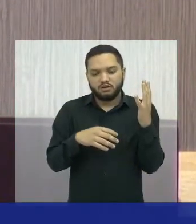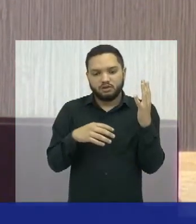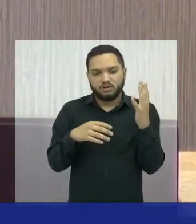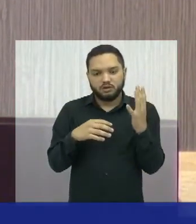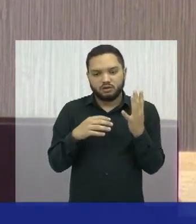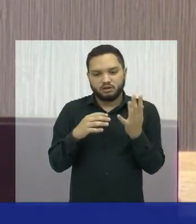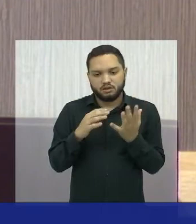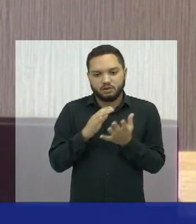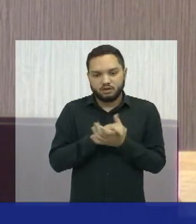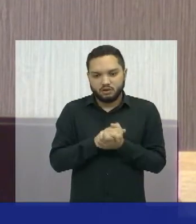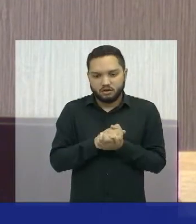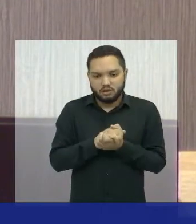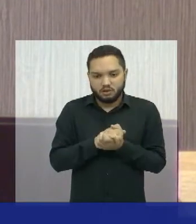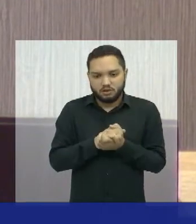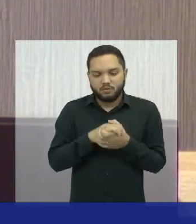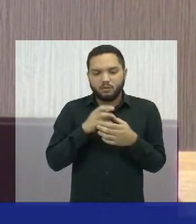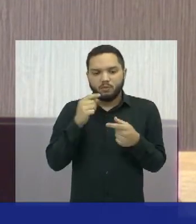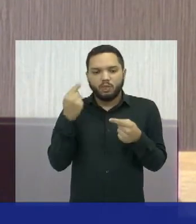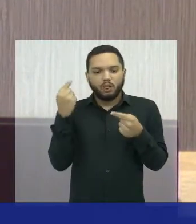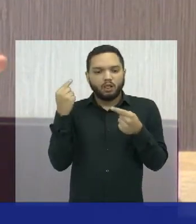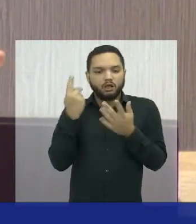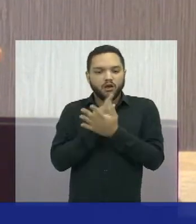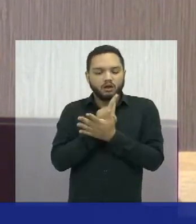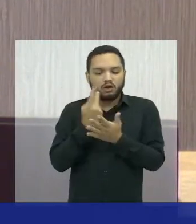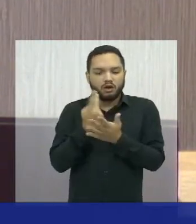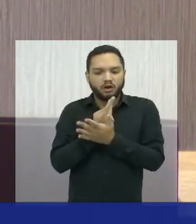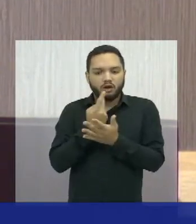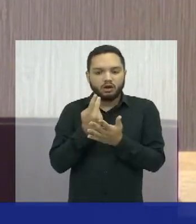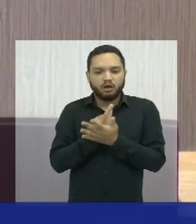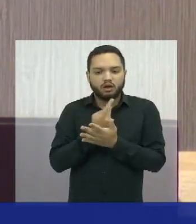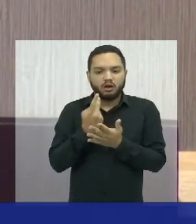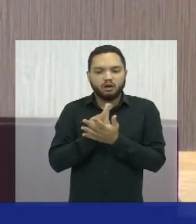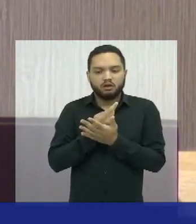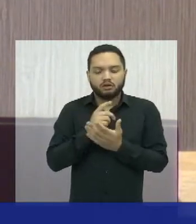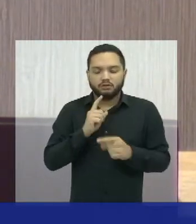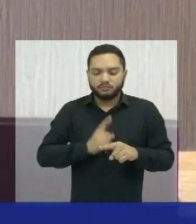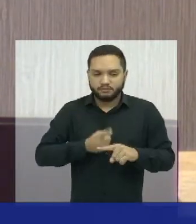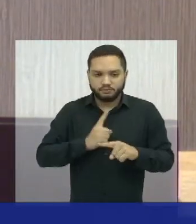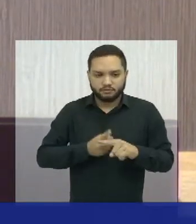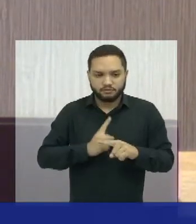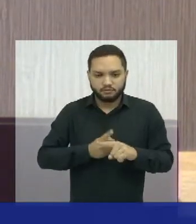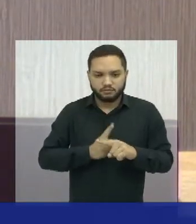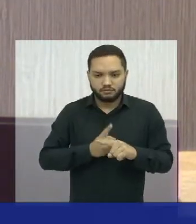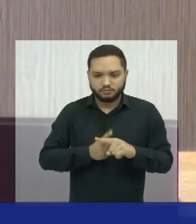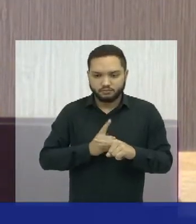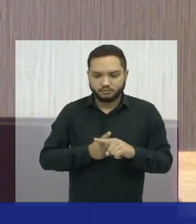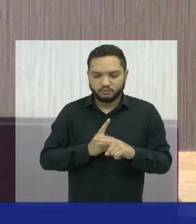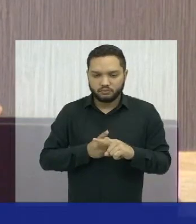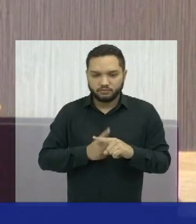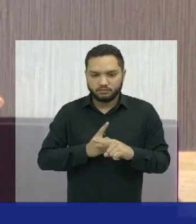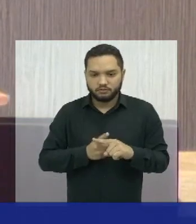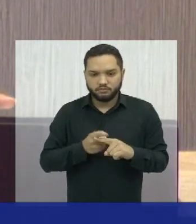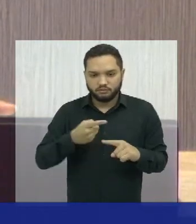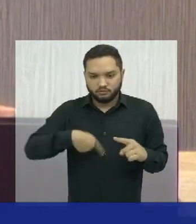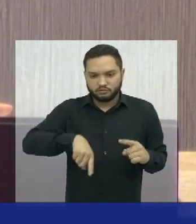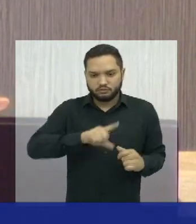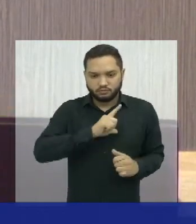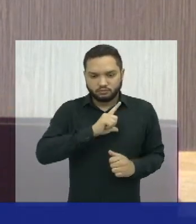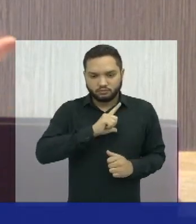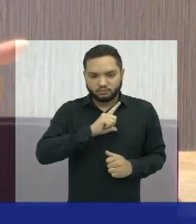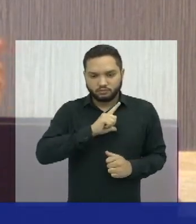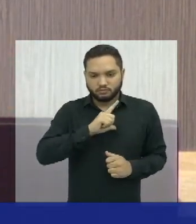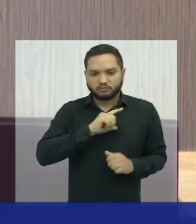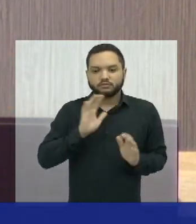ecologicamente, aliás, inadequada, né? Errada. Por quê? Nós